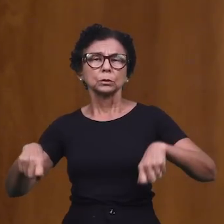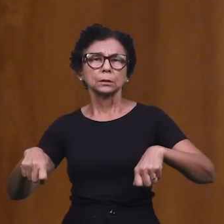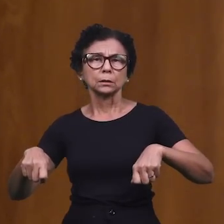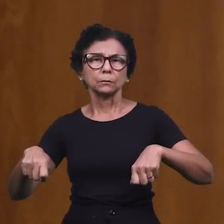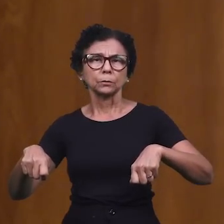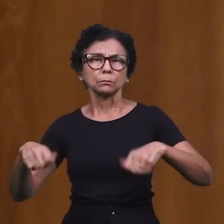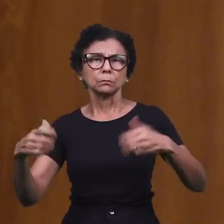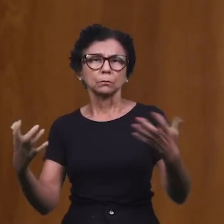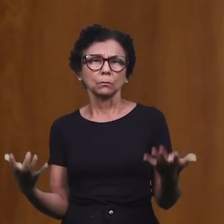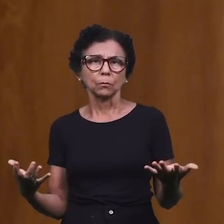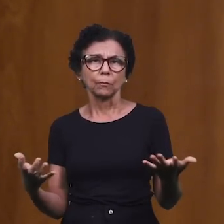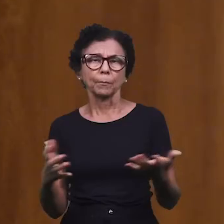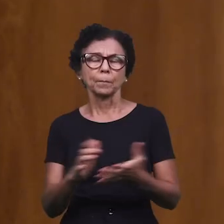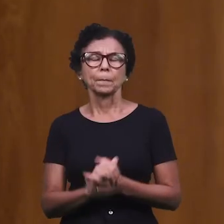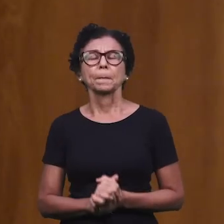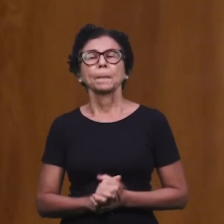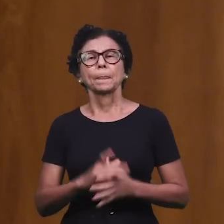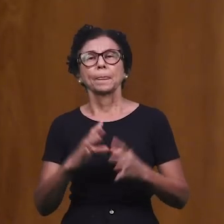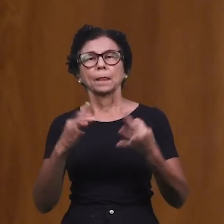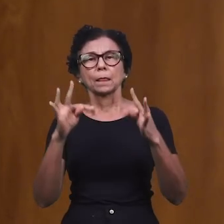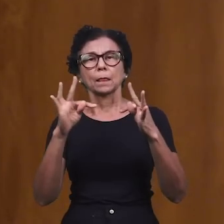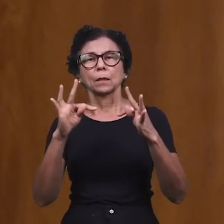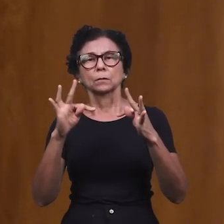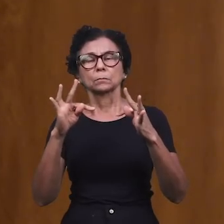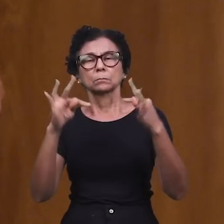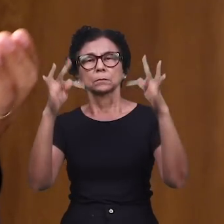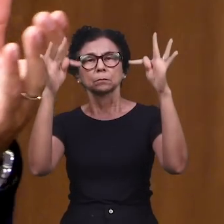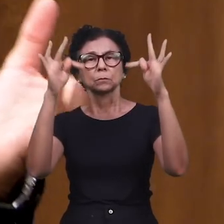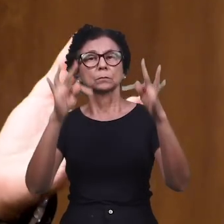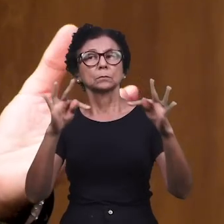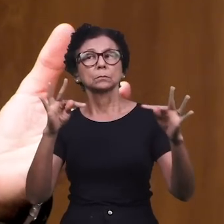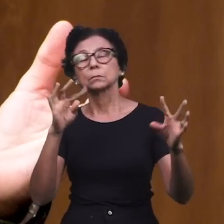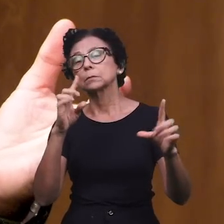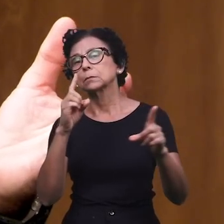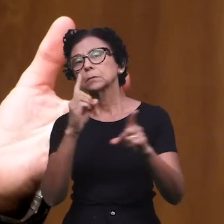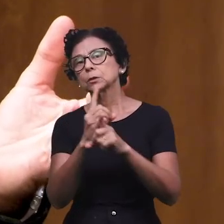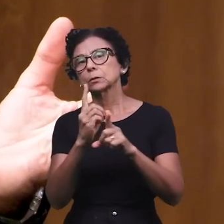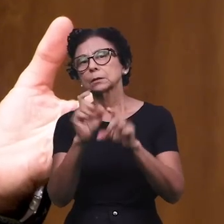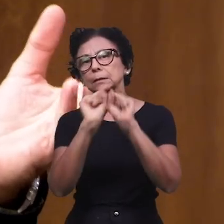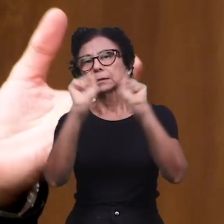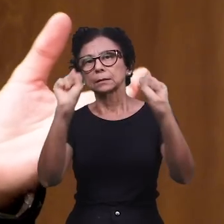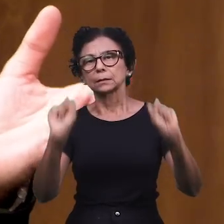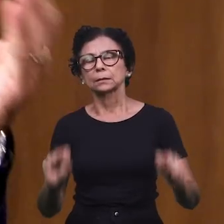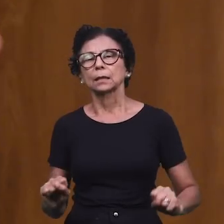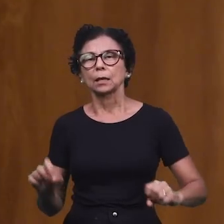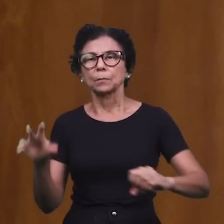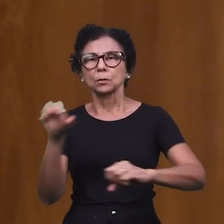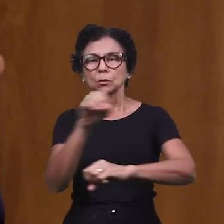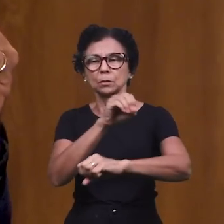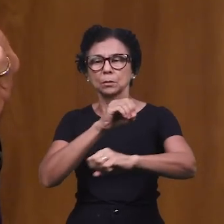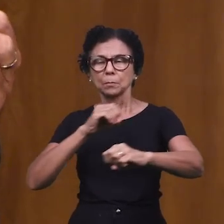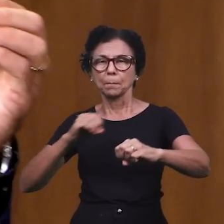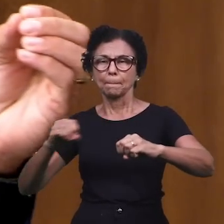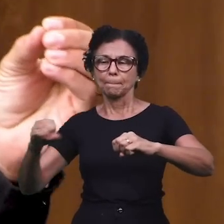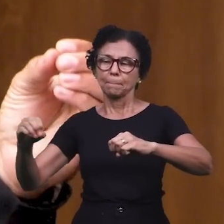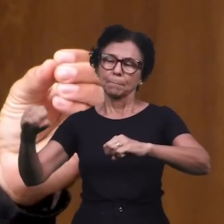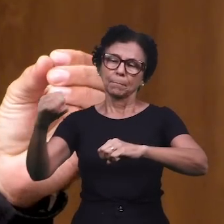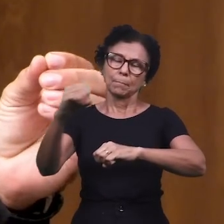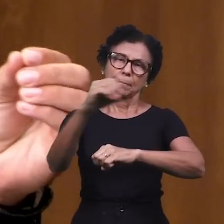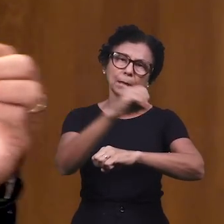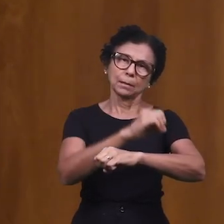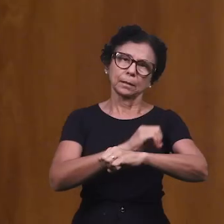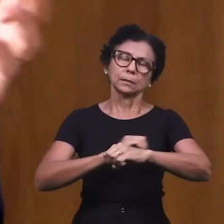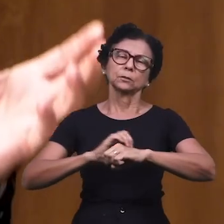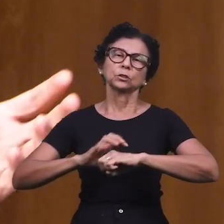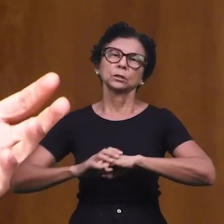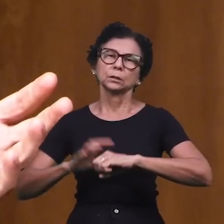E recentemente, com o avanço da tecnologia, foi descoberto sistemas planetários